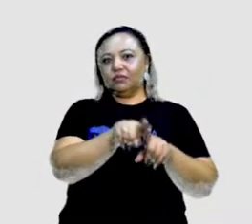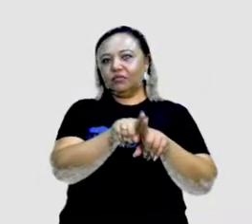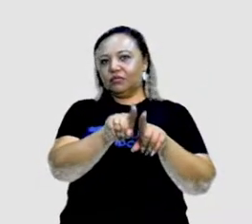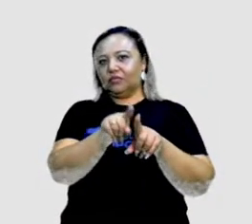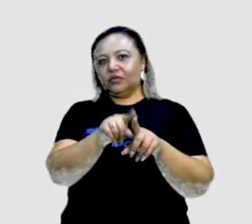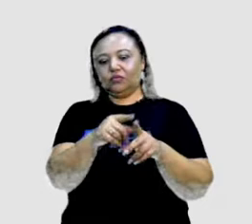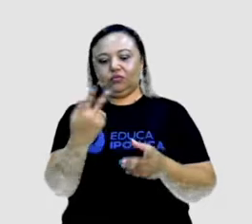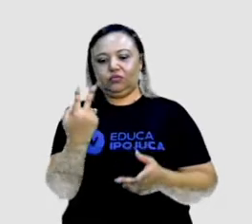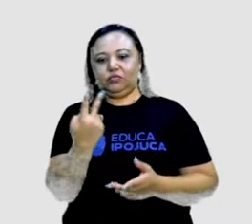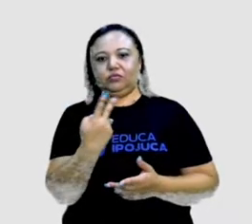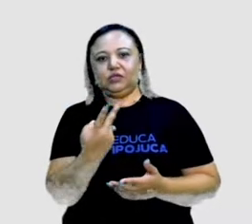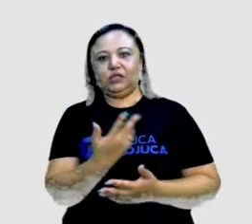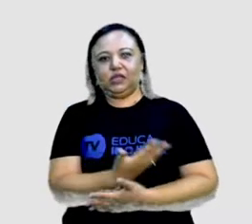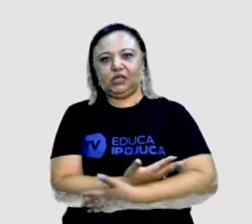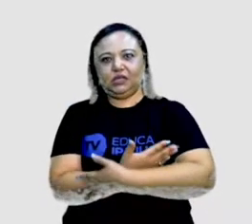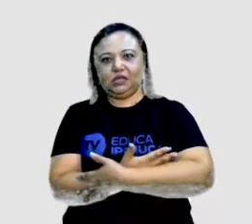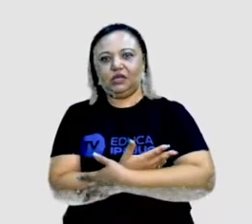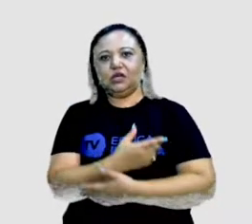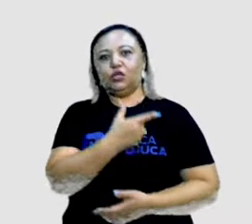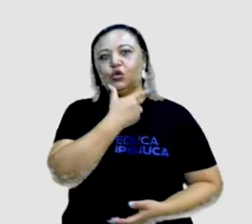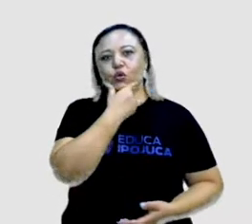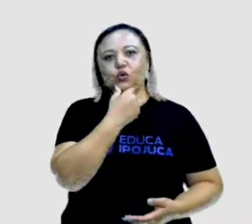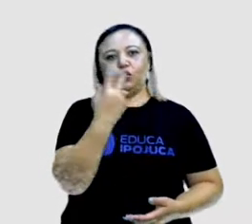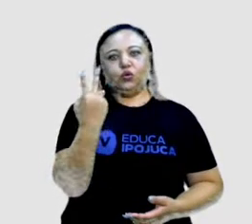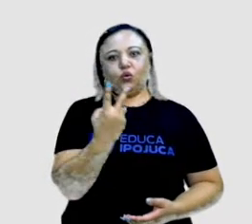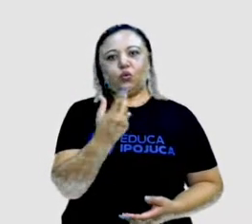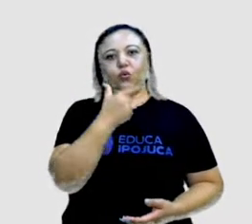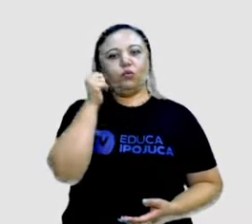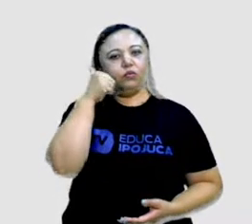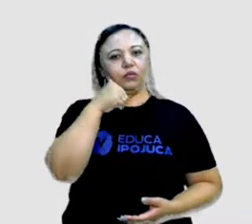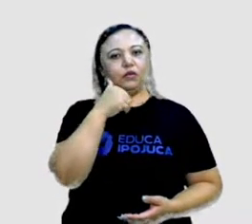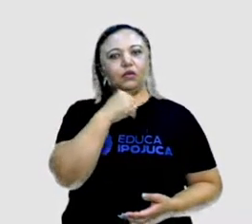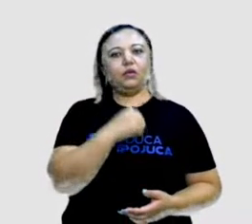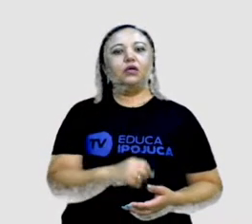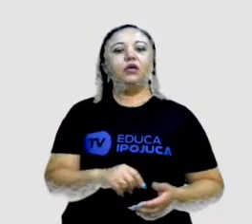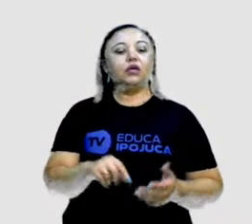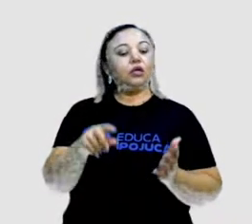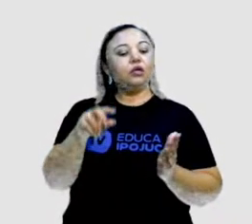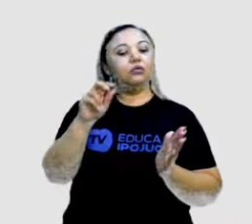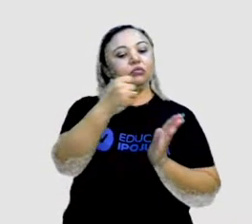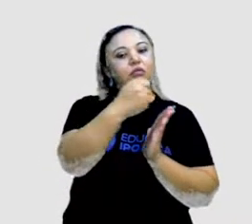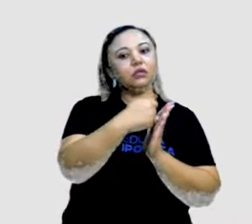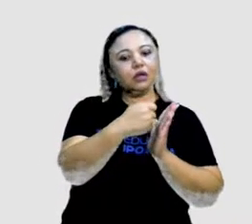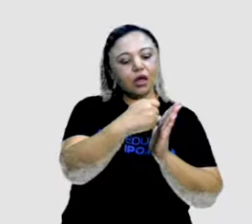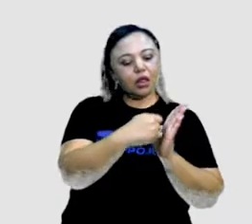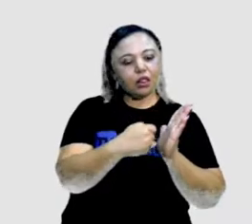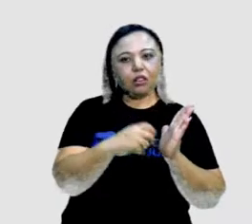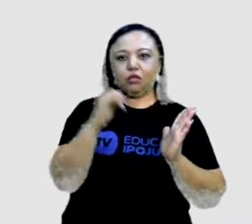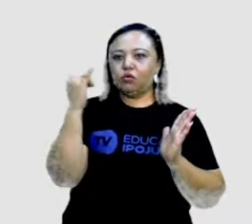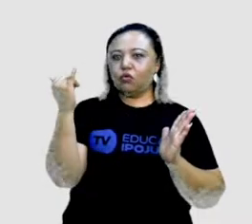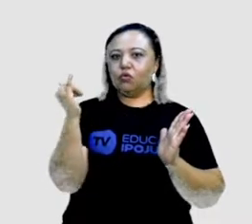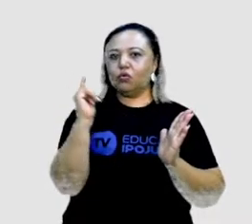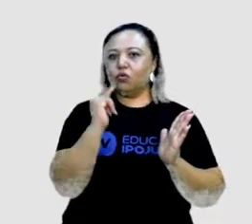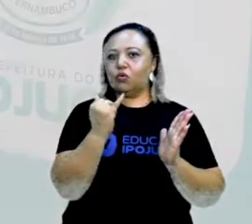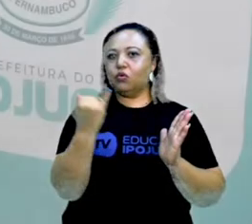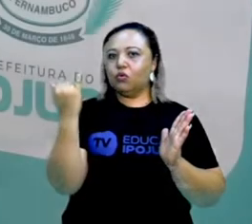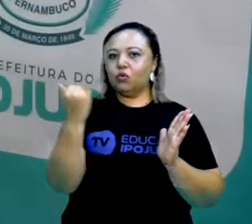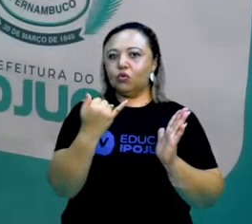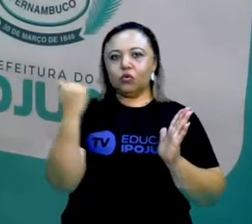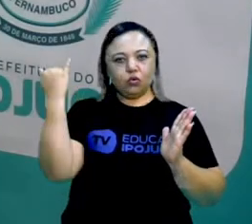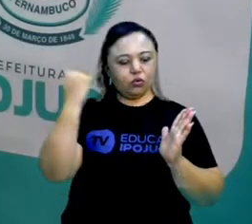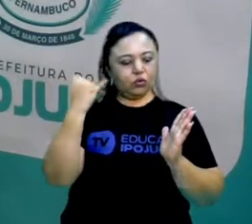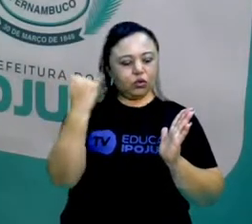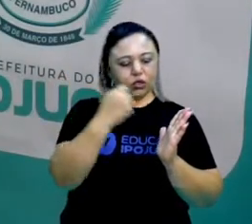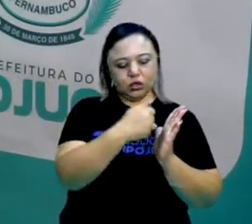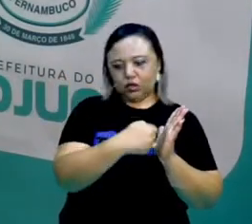duas recém-nascidas. O narrador é um narrador observador, conta apenas o que vê, ou seja, é